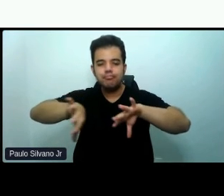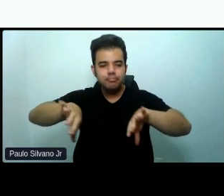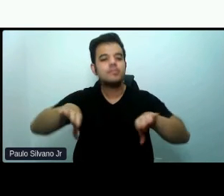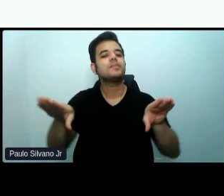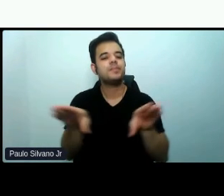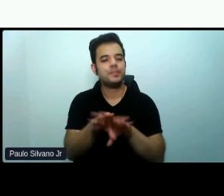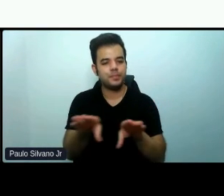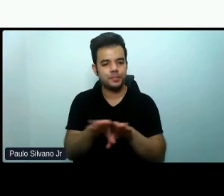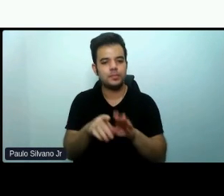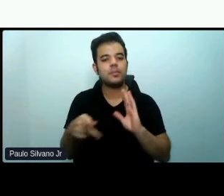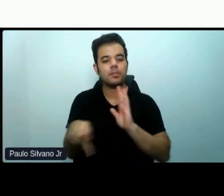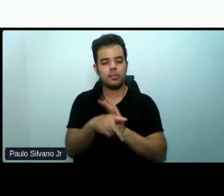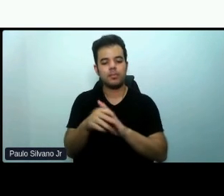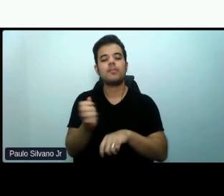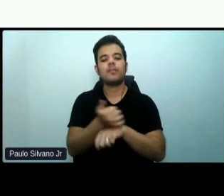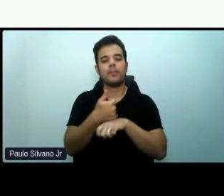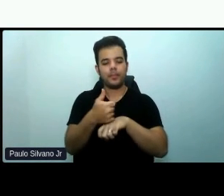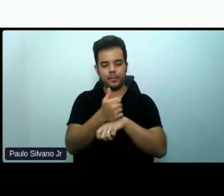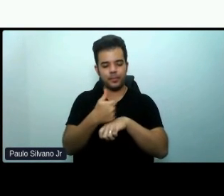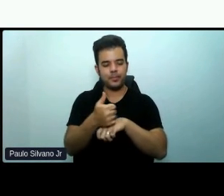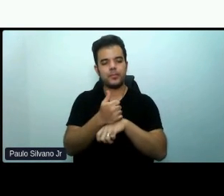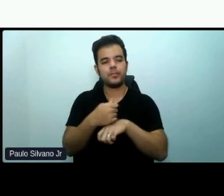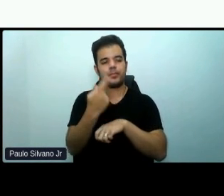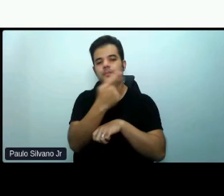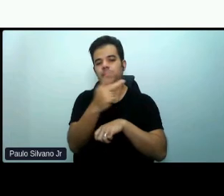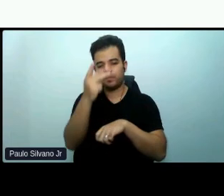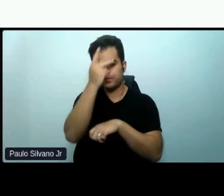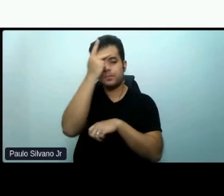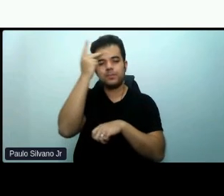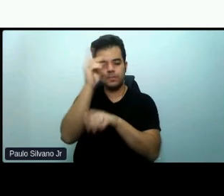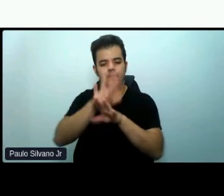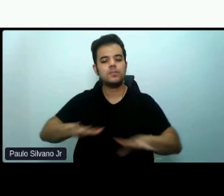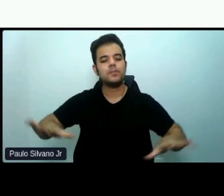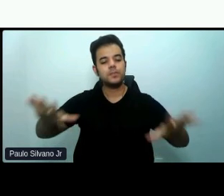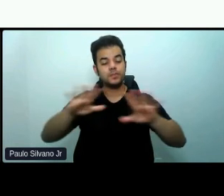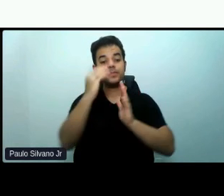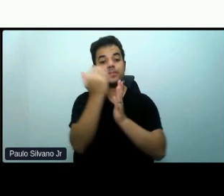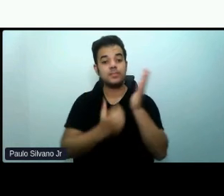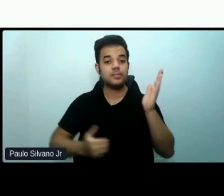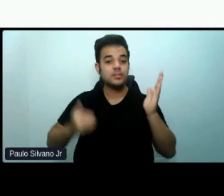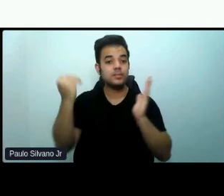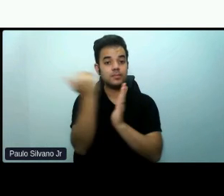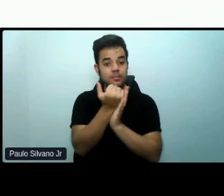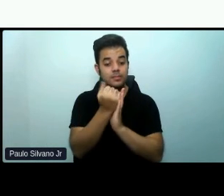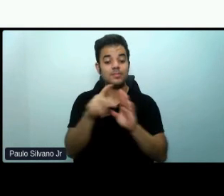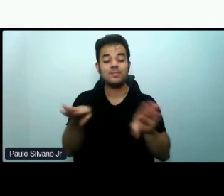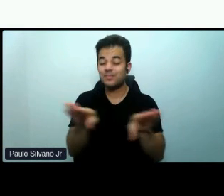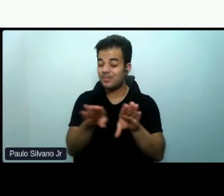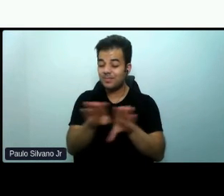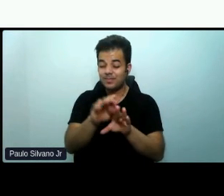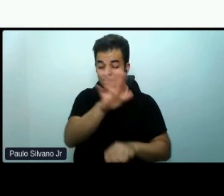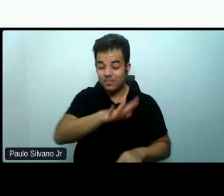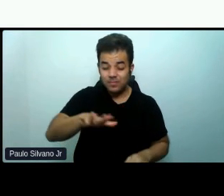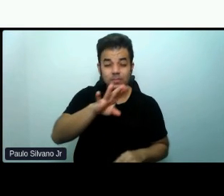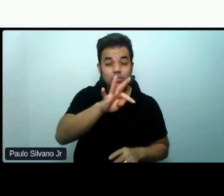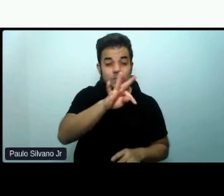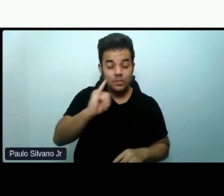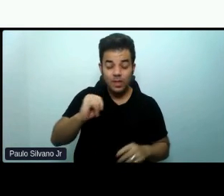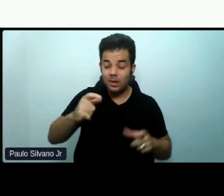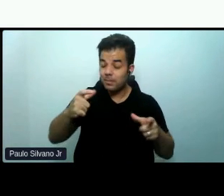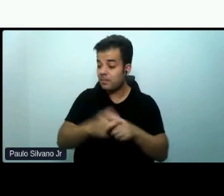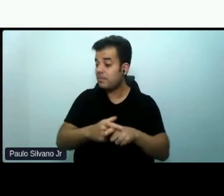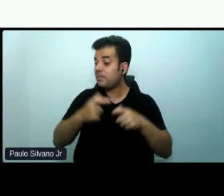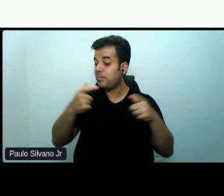na escolha profissional das pessoas. Além de tudo isso, o fato da área de TI ser uma área